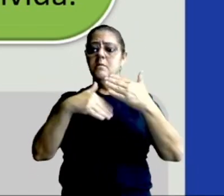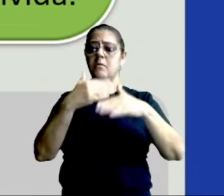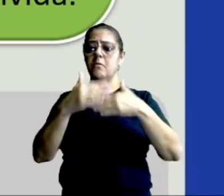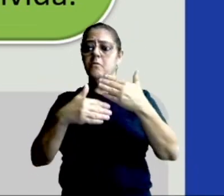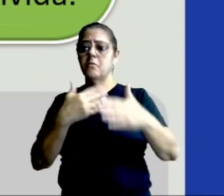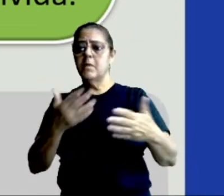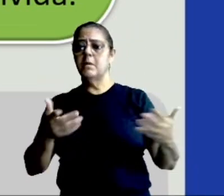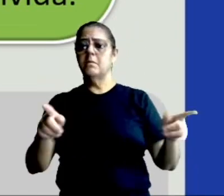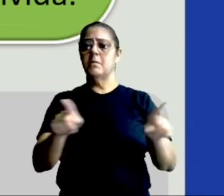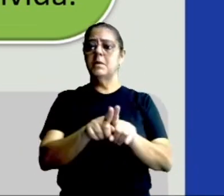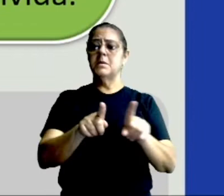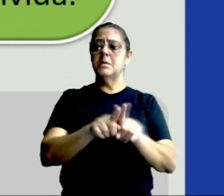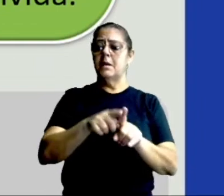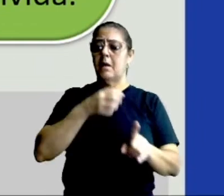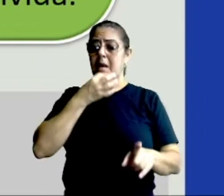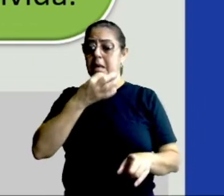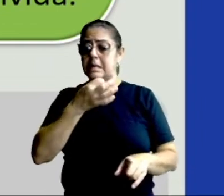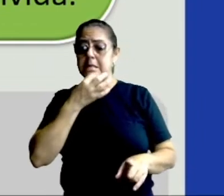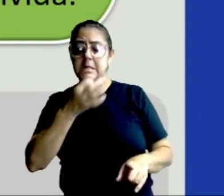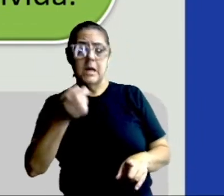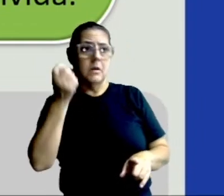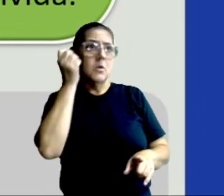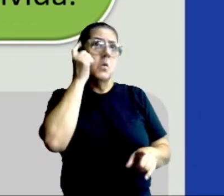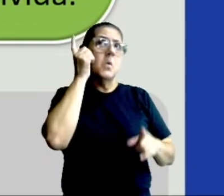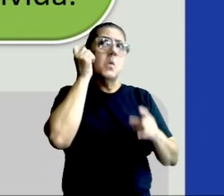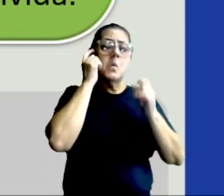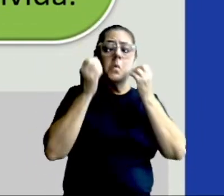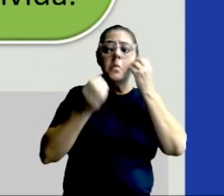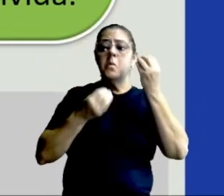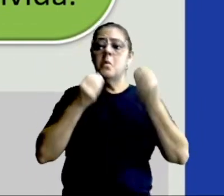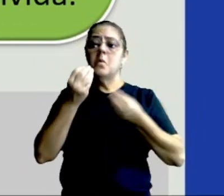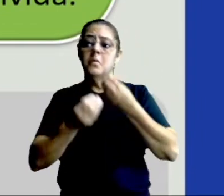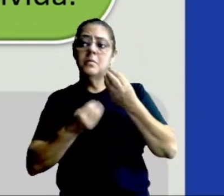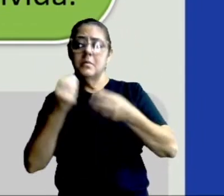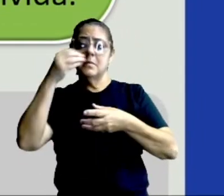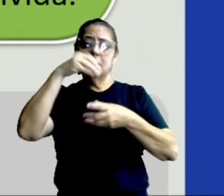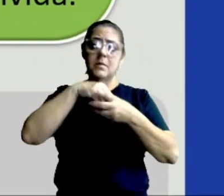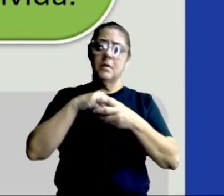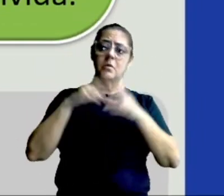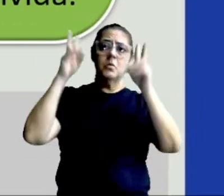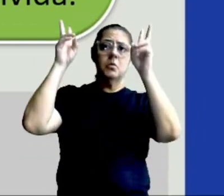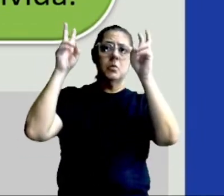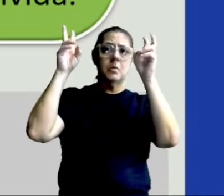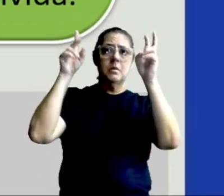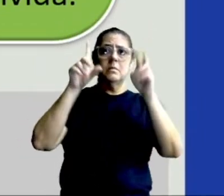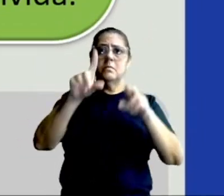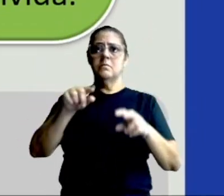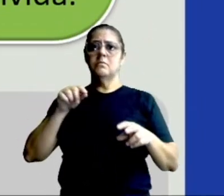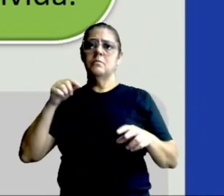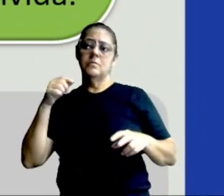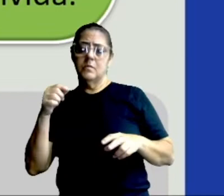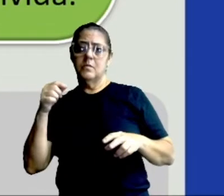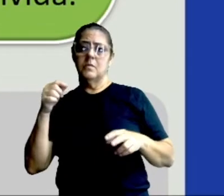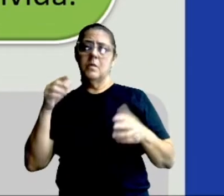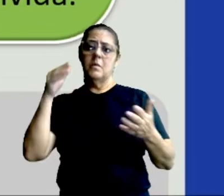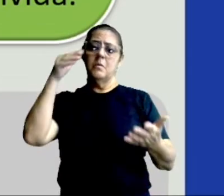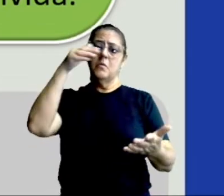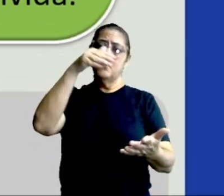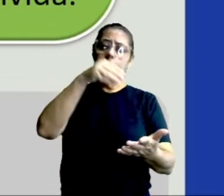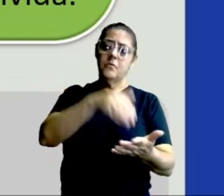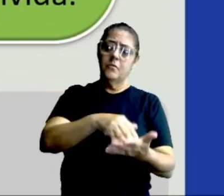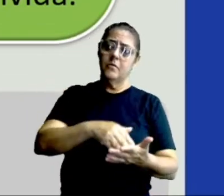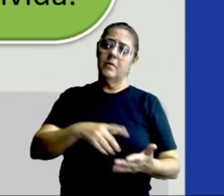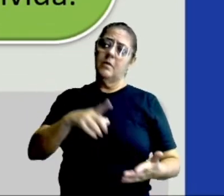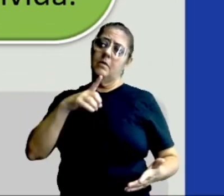precisa ter o que argumentos você precisa ter ideias de como você vai argumentar dentro do tema que foi escolhido e por fim